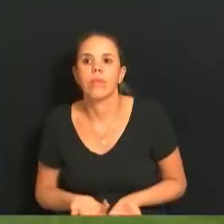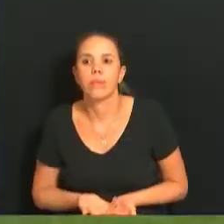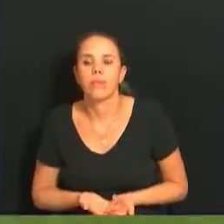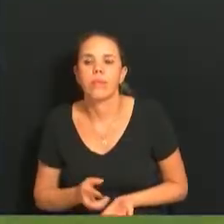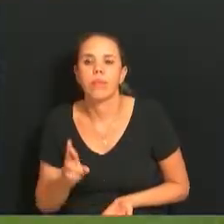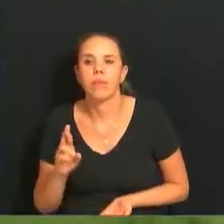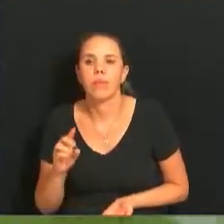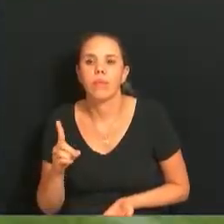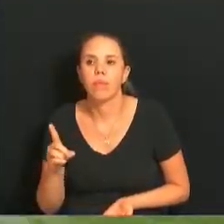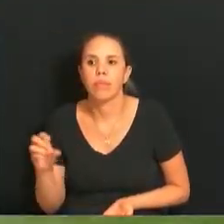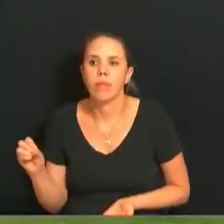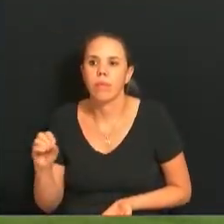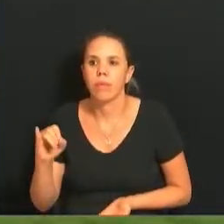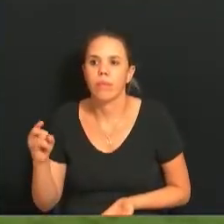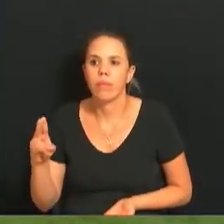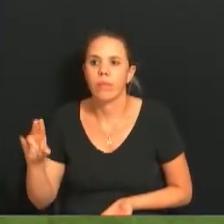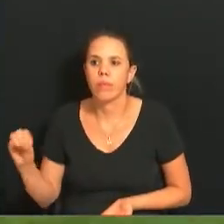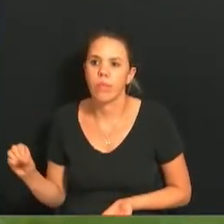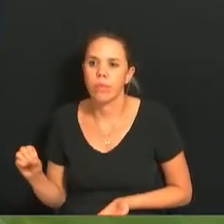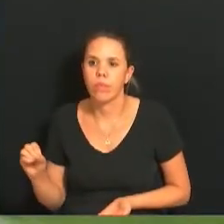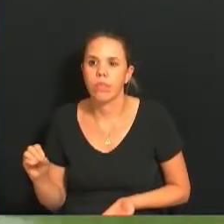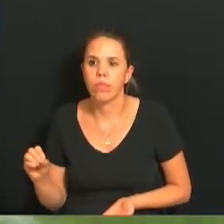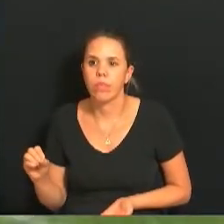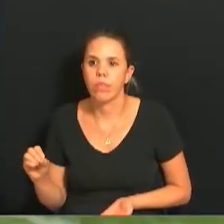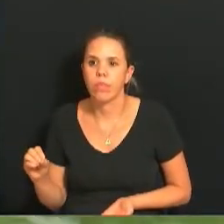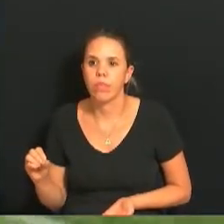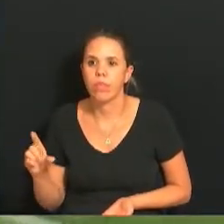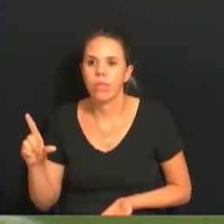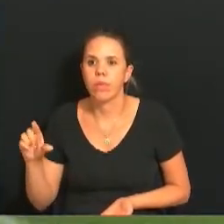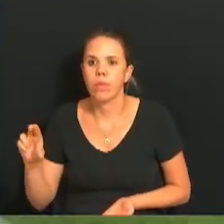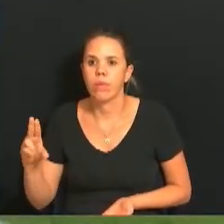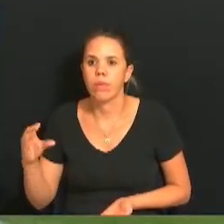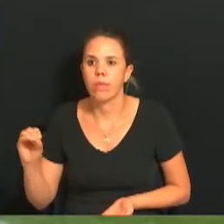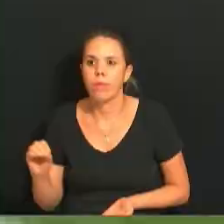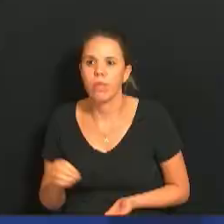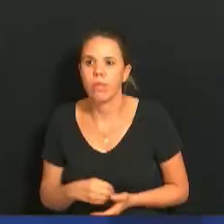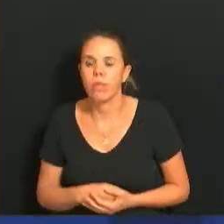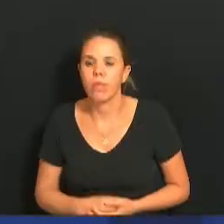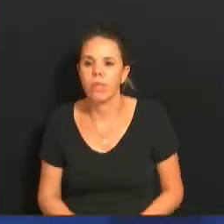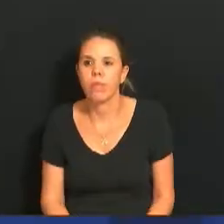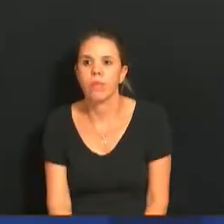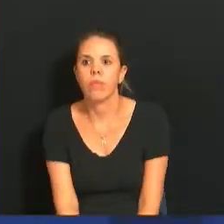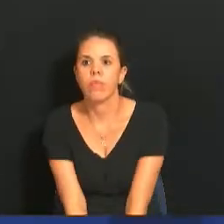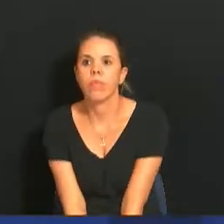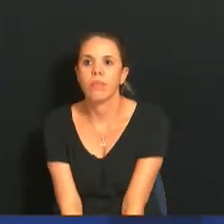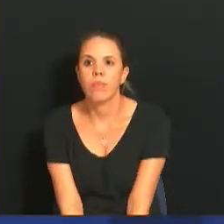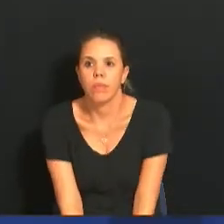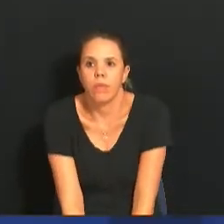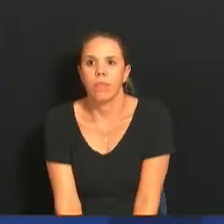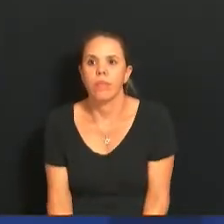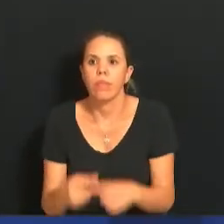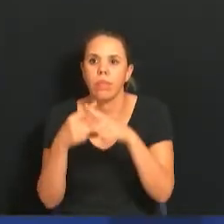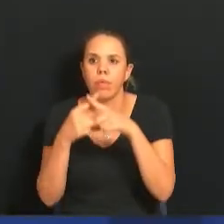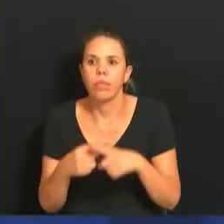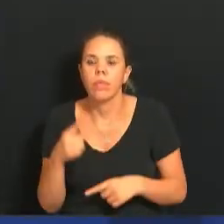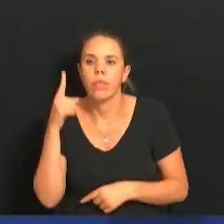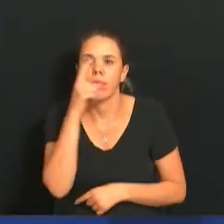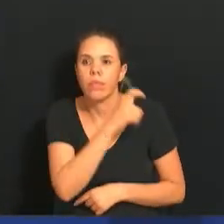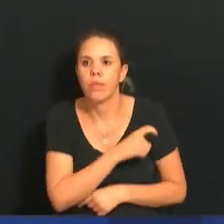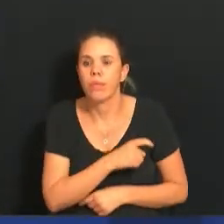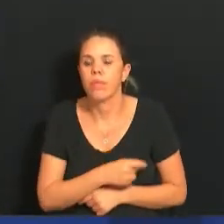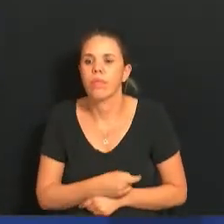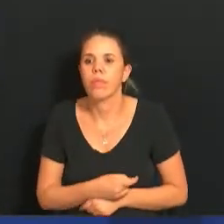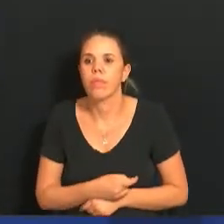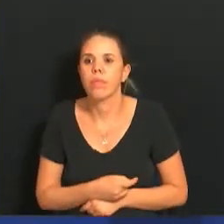Ronald, Júlio César e o artilheiro Lucão do Break. Bom, duelo difícil, complicado